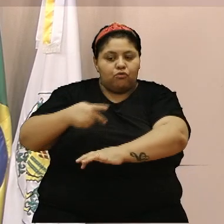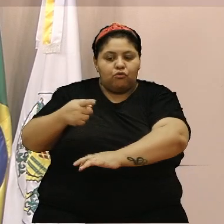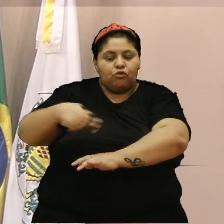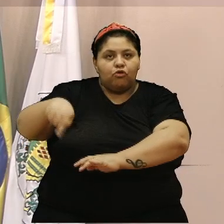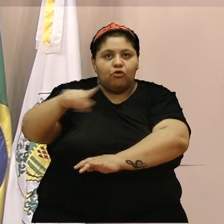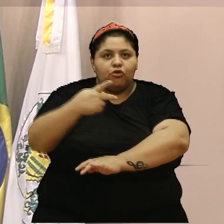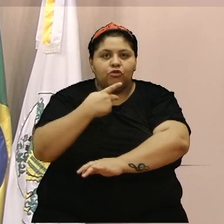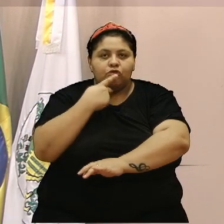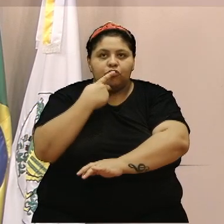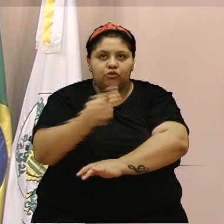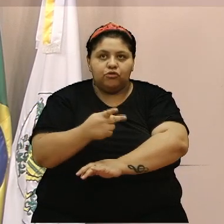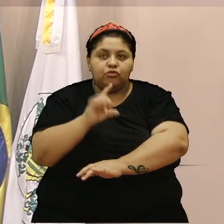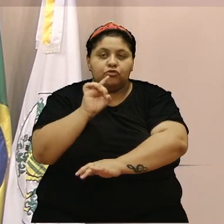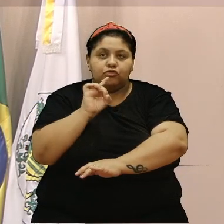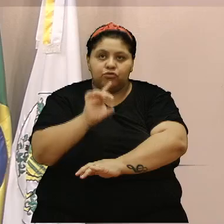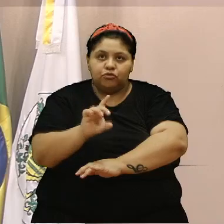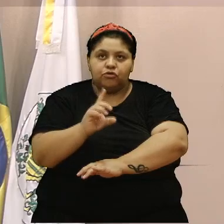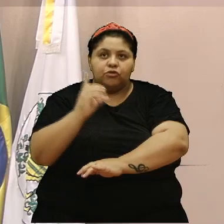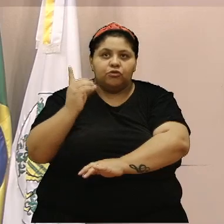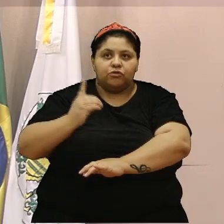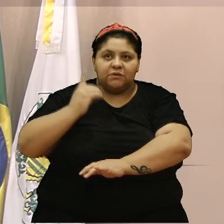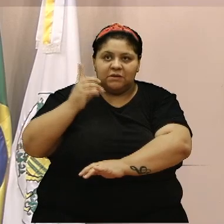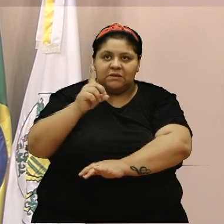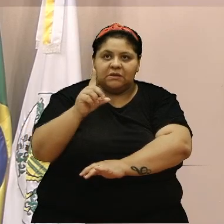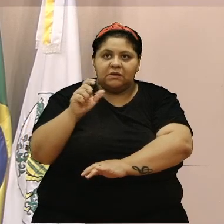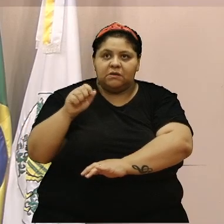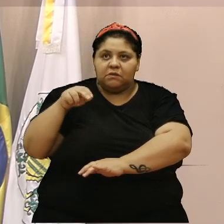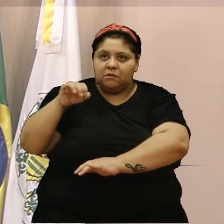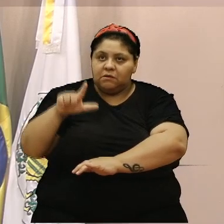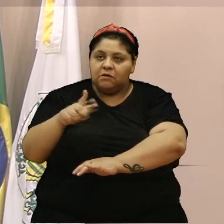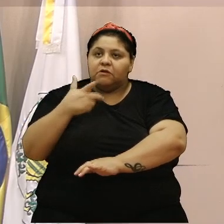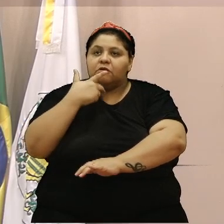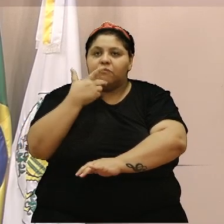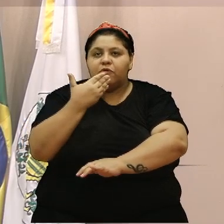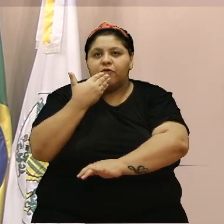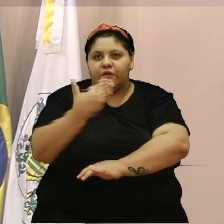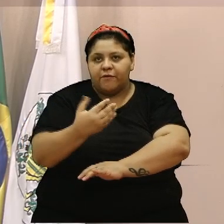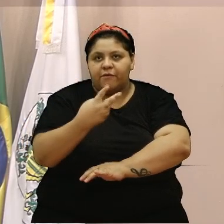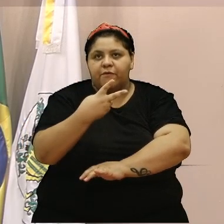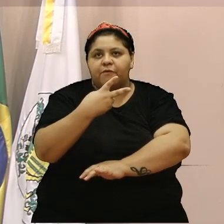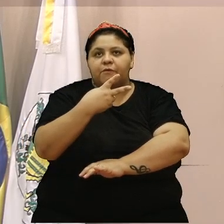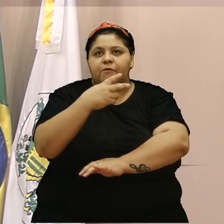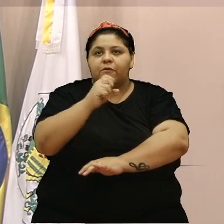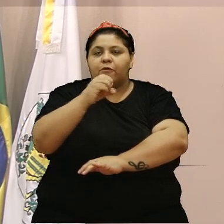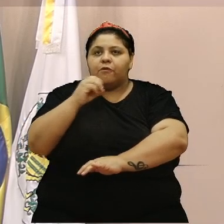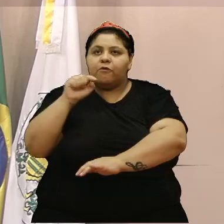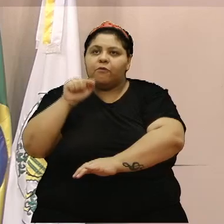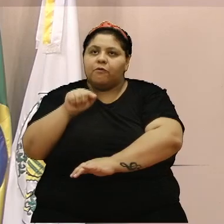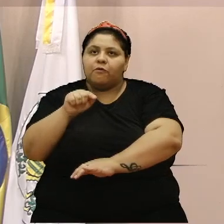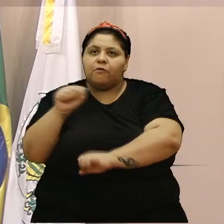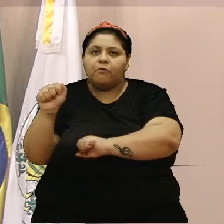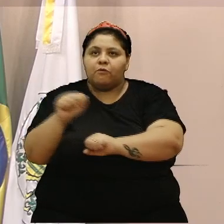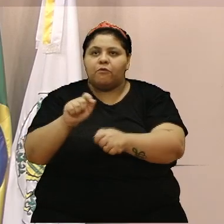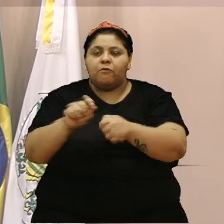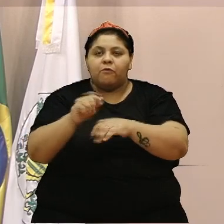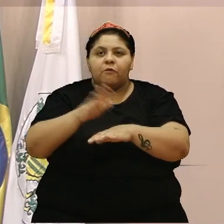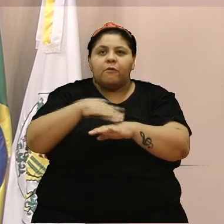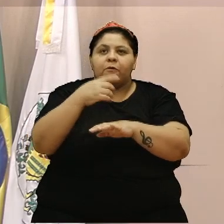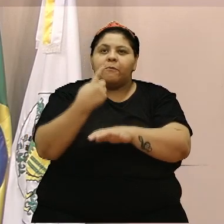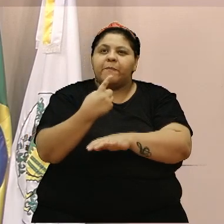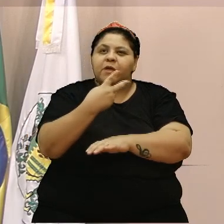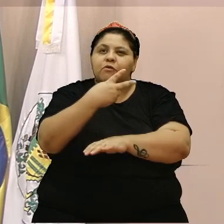falando somente do recurso do deputado Daniel, trazido a meu pedido, R$280 mil, vai ser possível realizar mais de